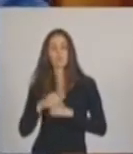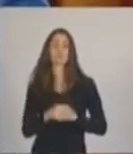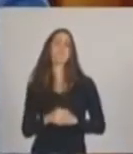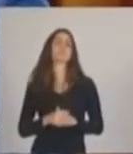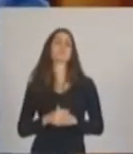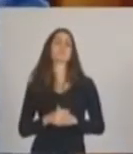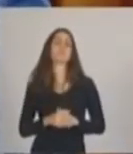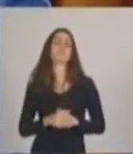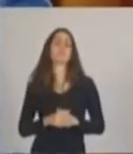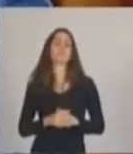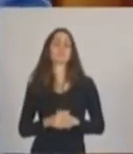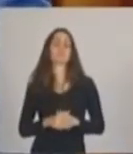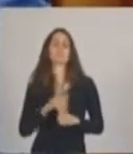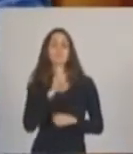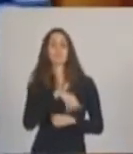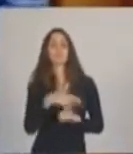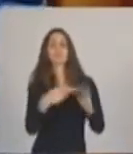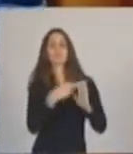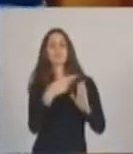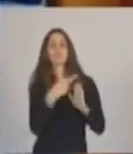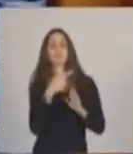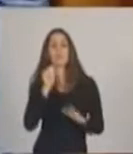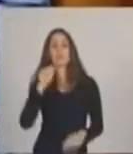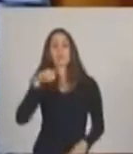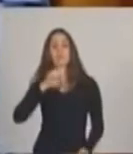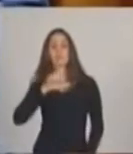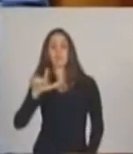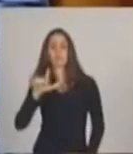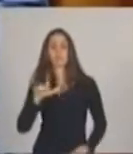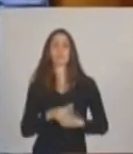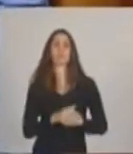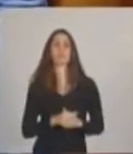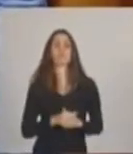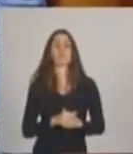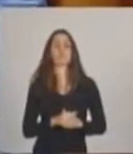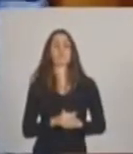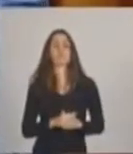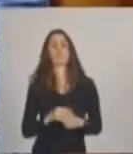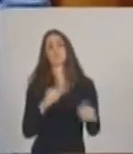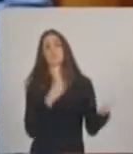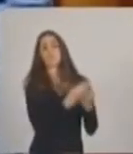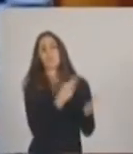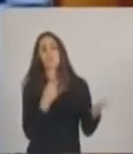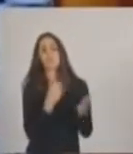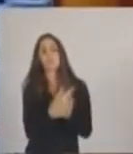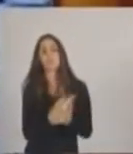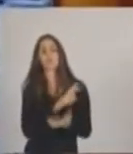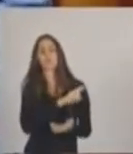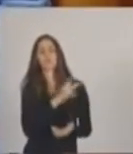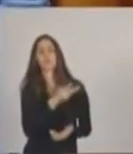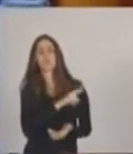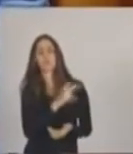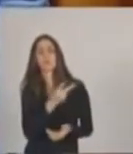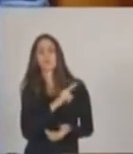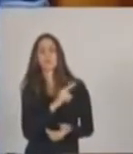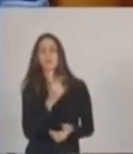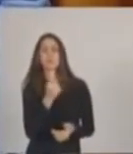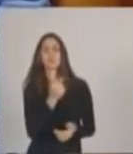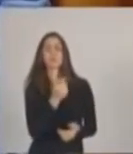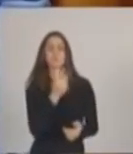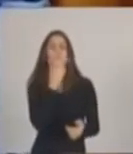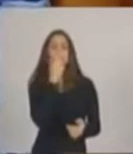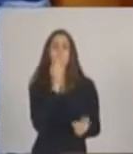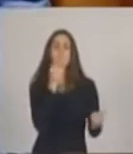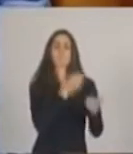resolução 414 da ANEEL. No caso de duplicidade, a devolução do valor pago indevidamente deve